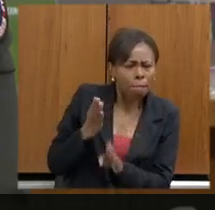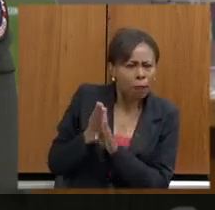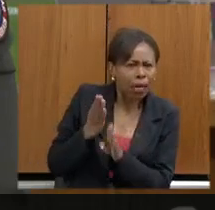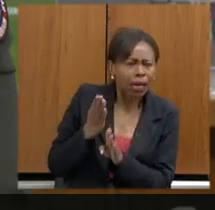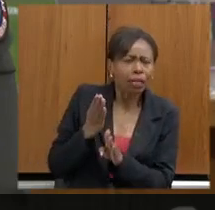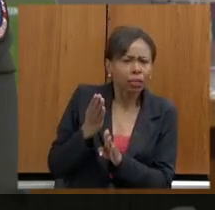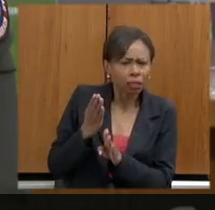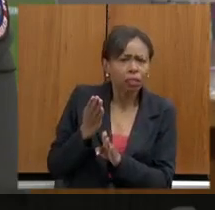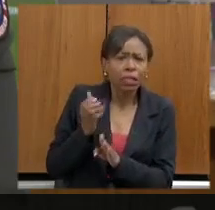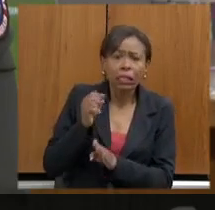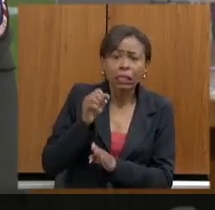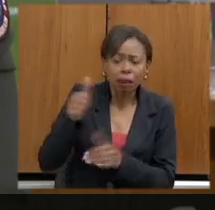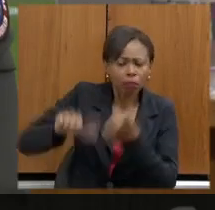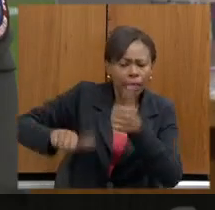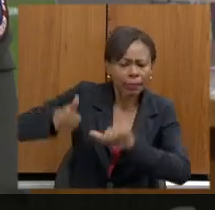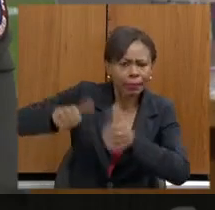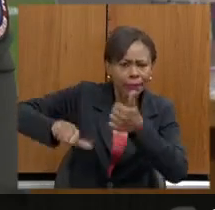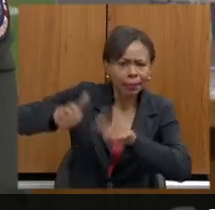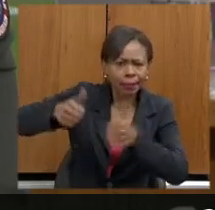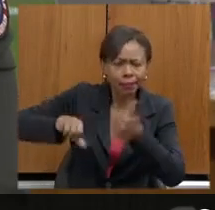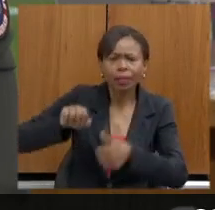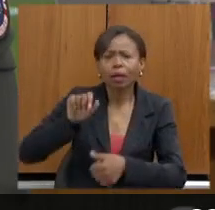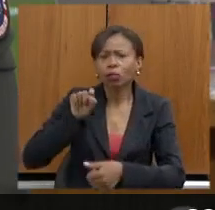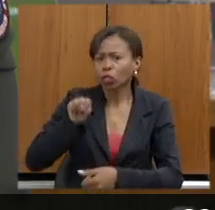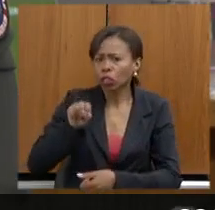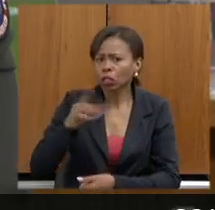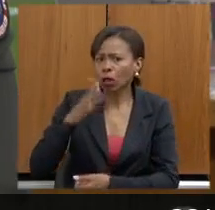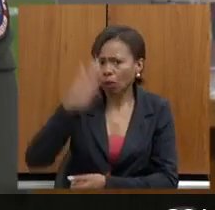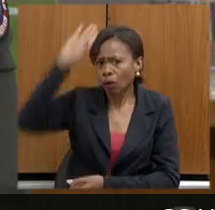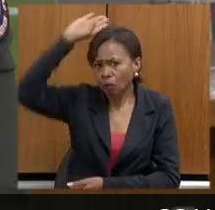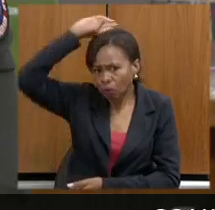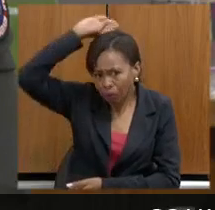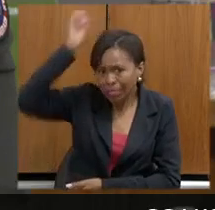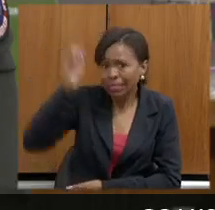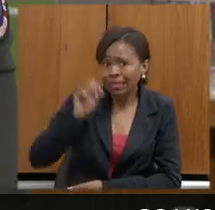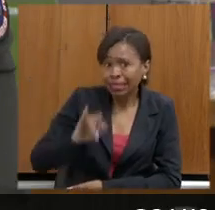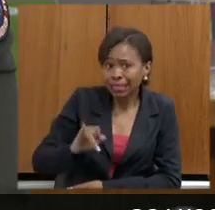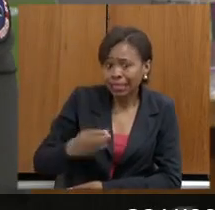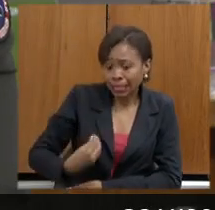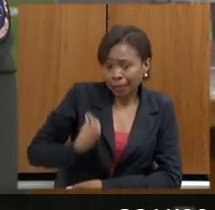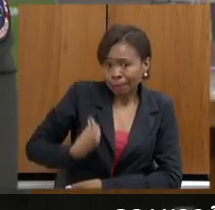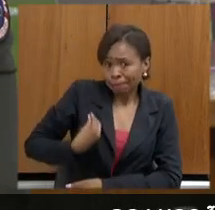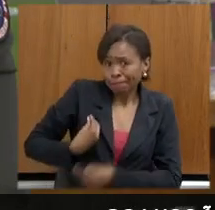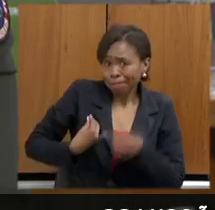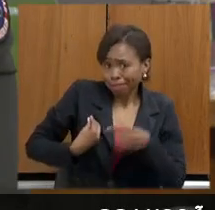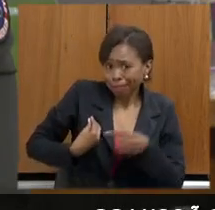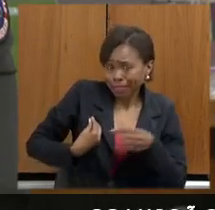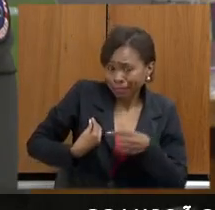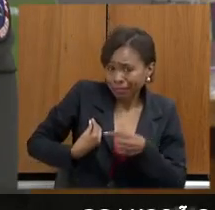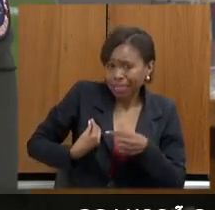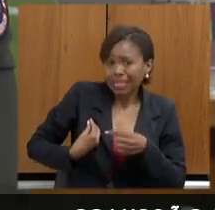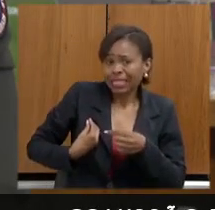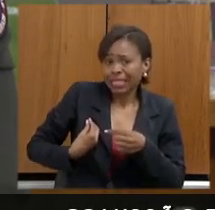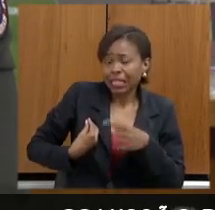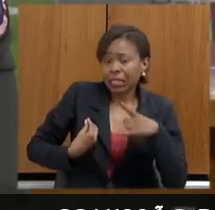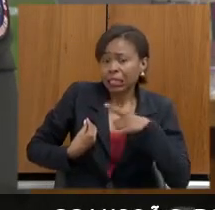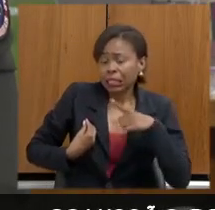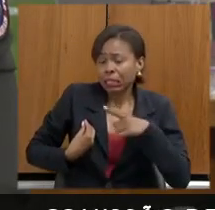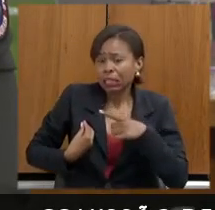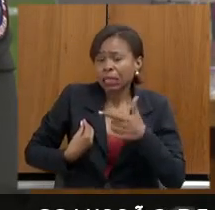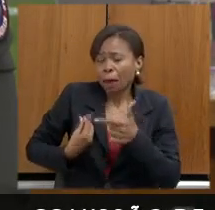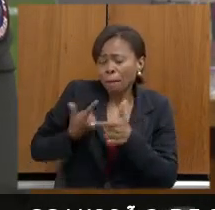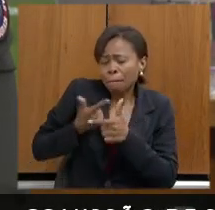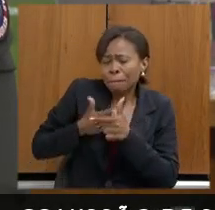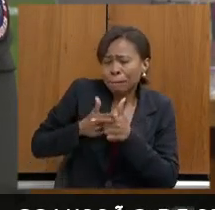militares que em razão do que estão vivenciando na vida pessoal um